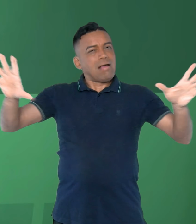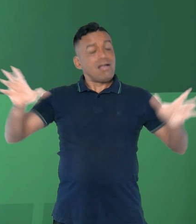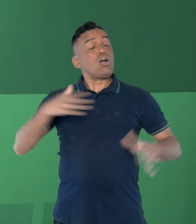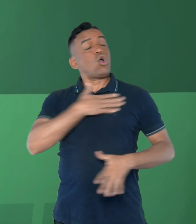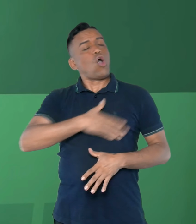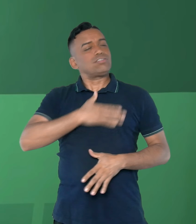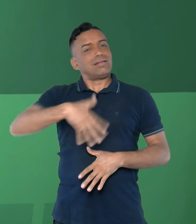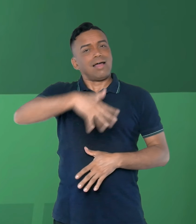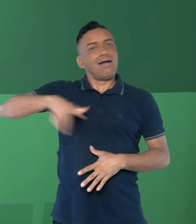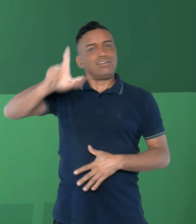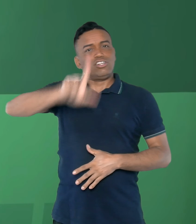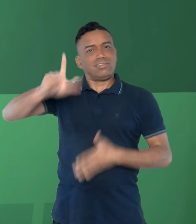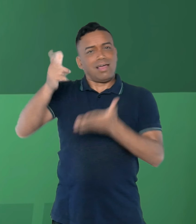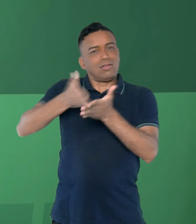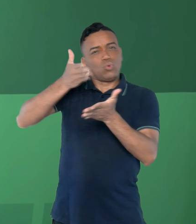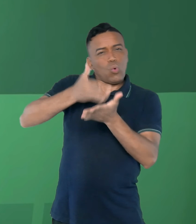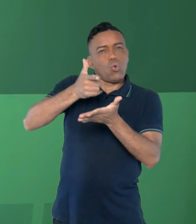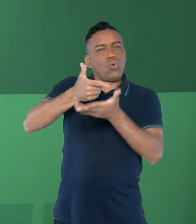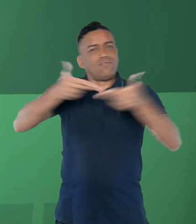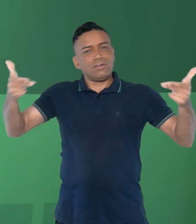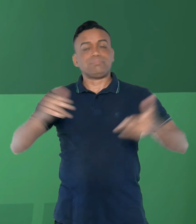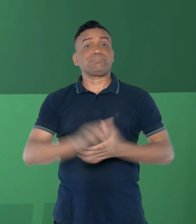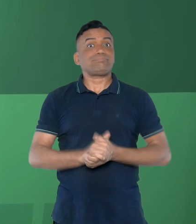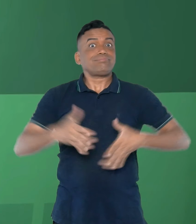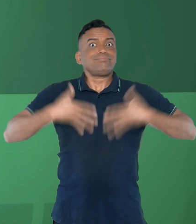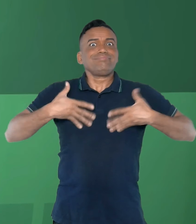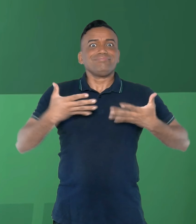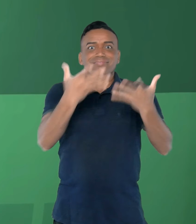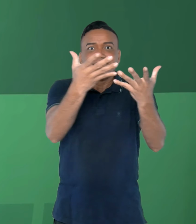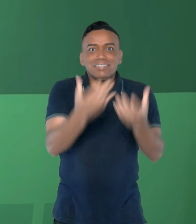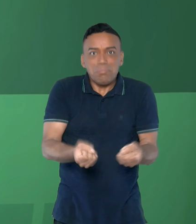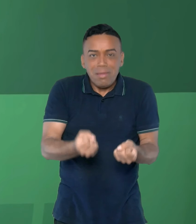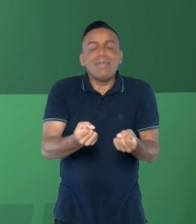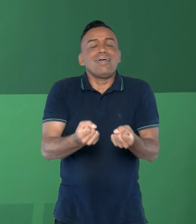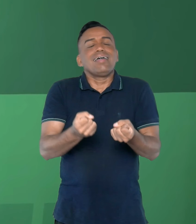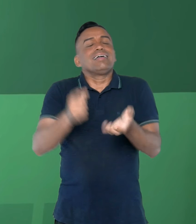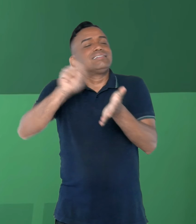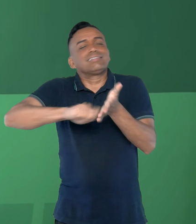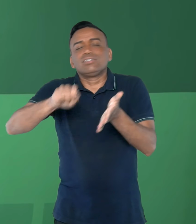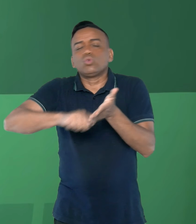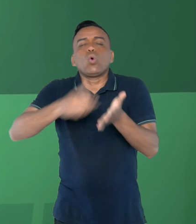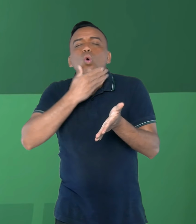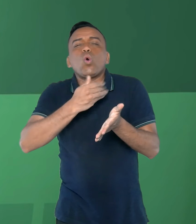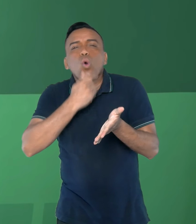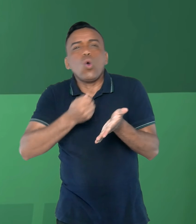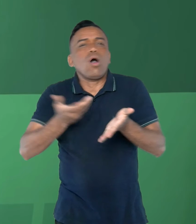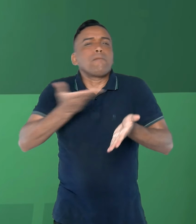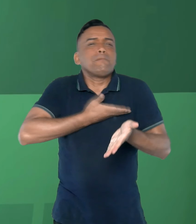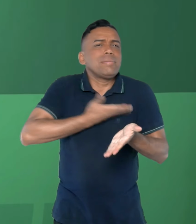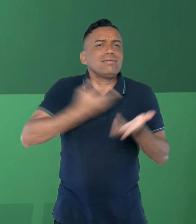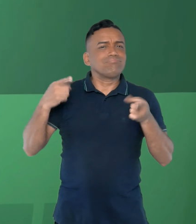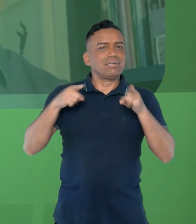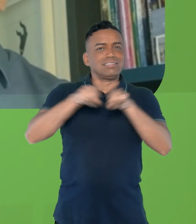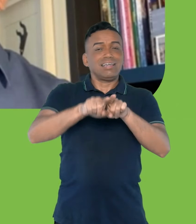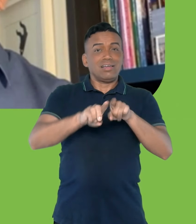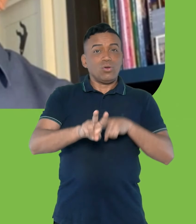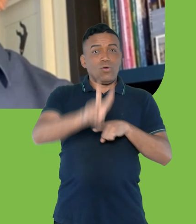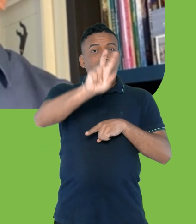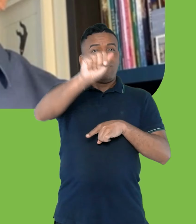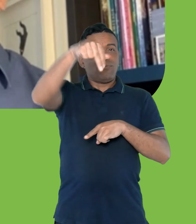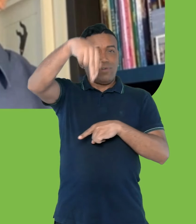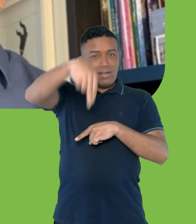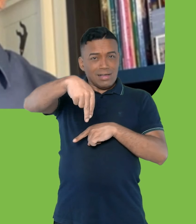literatura. Hoje a gente tem a alegria de receber um escritor que é nosso amigo, parceiro, talentoso, Wander